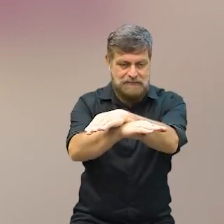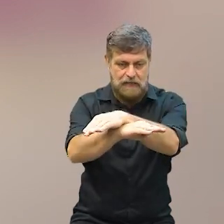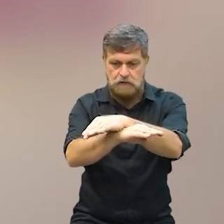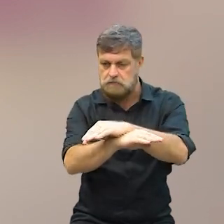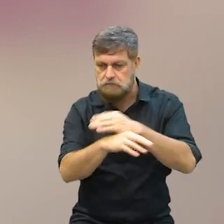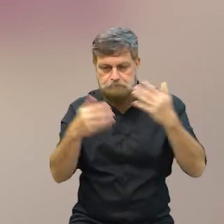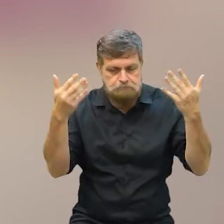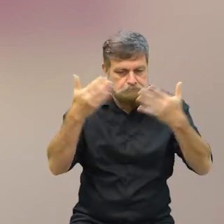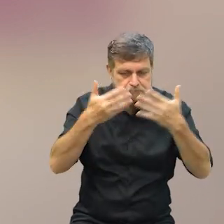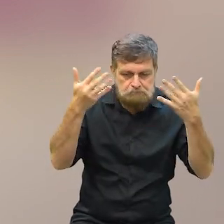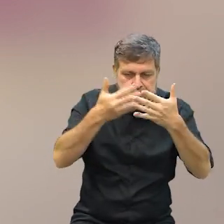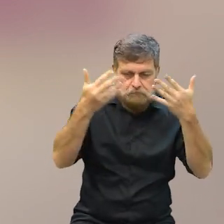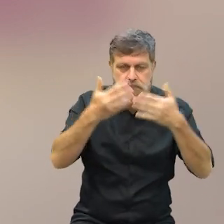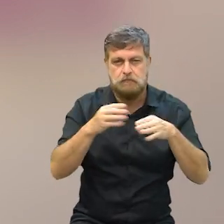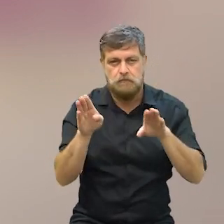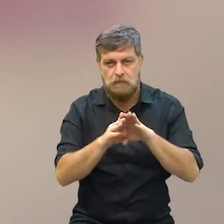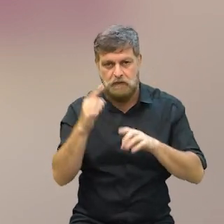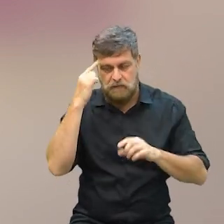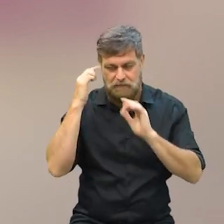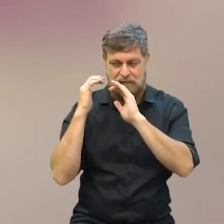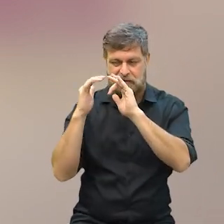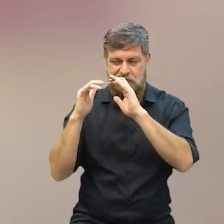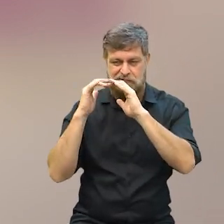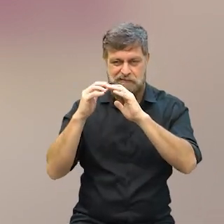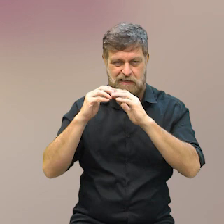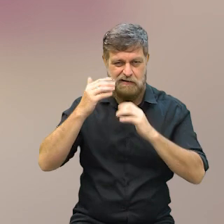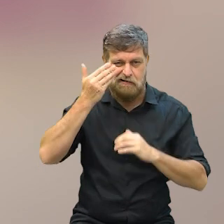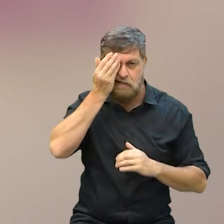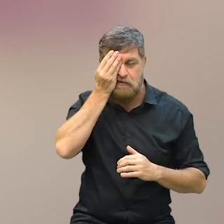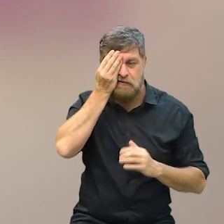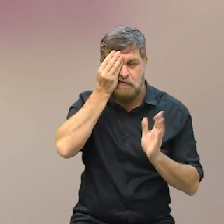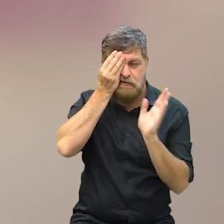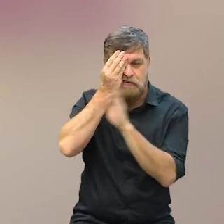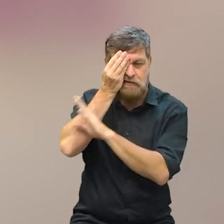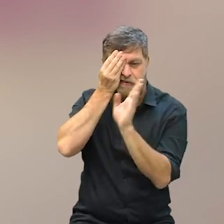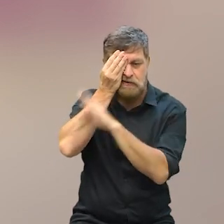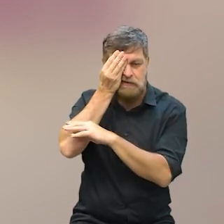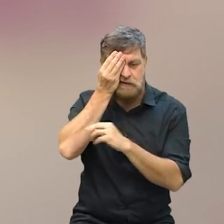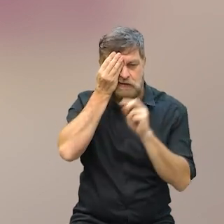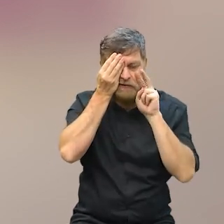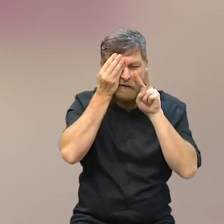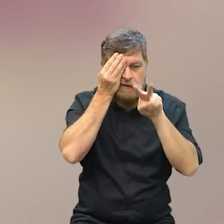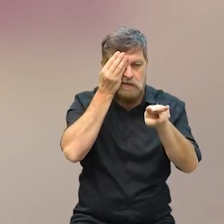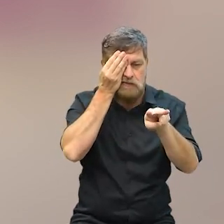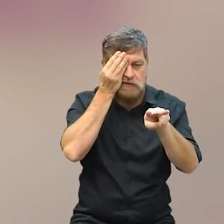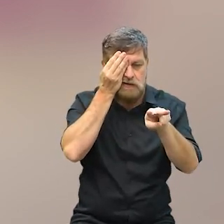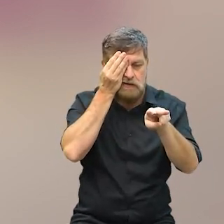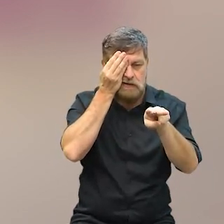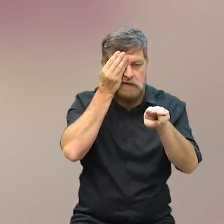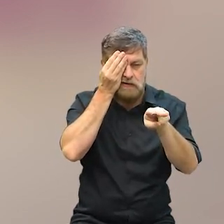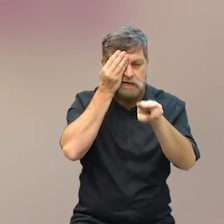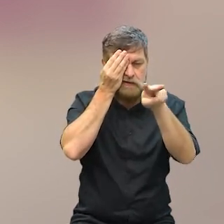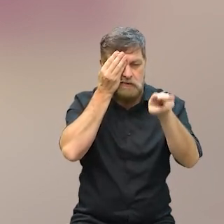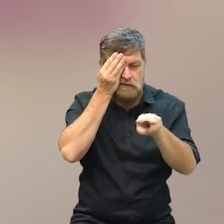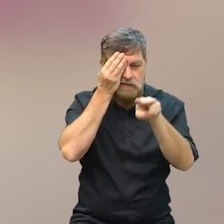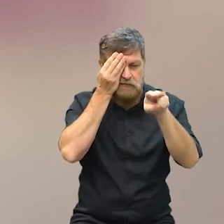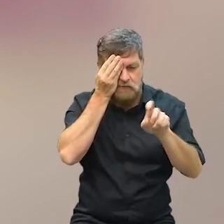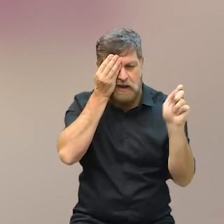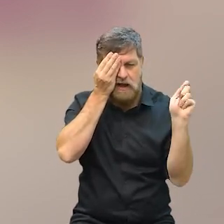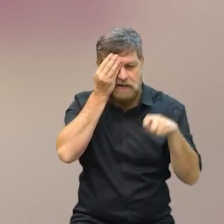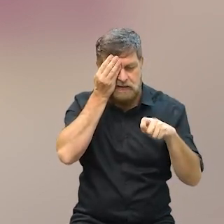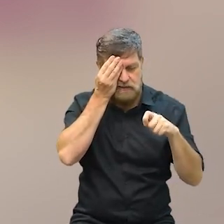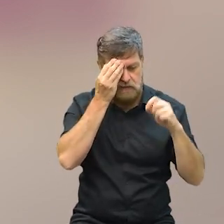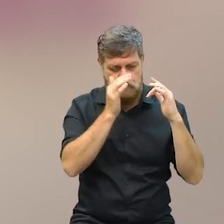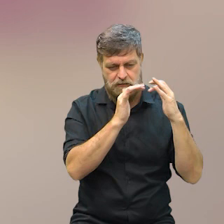Então ele não está batendo no mesmo lugar. Então o cérebro apaga a imagem daquele olho que é o olho torto, né? E